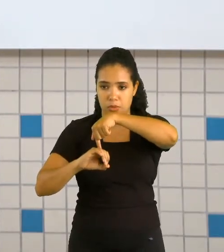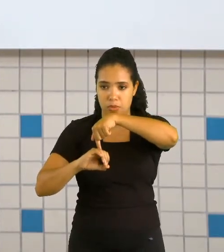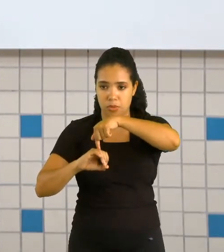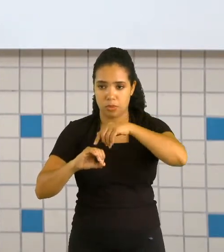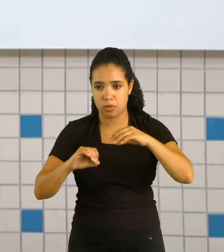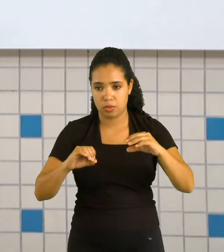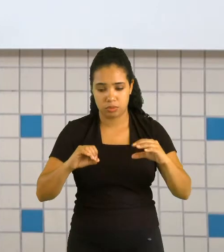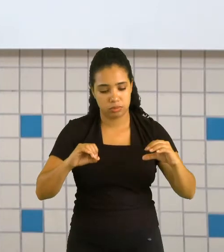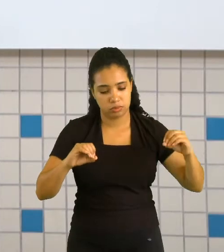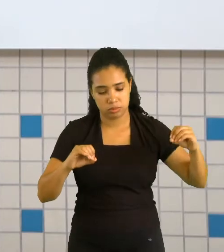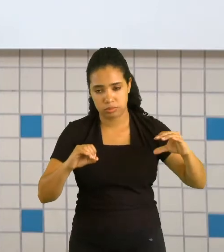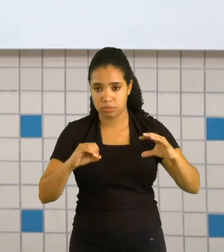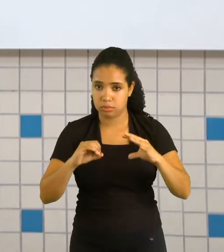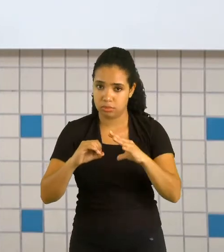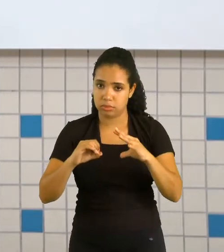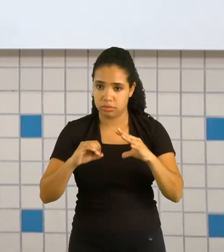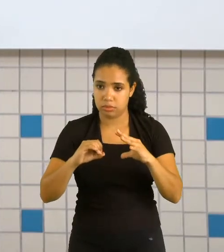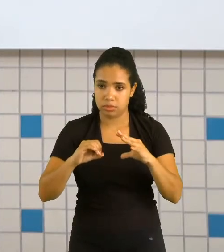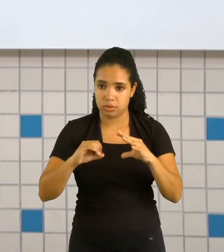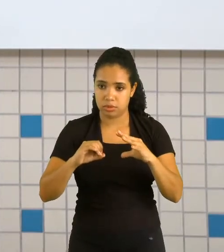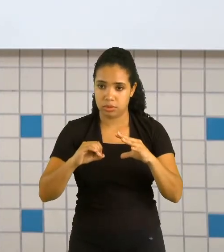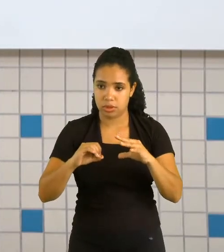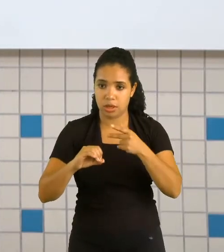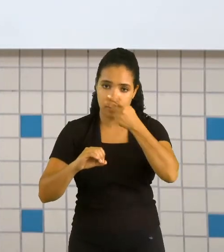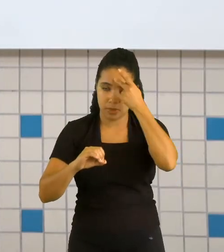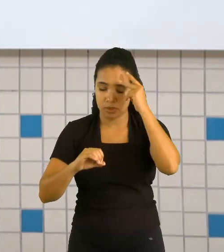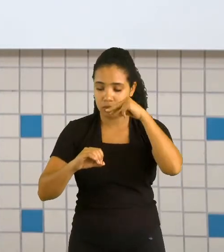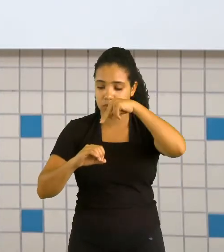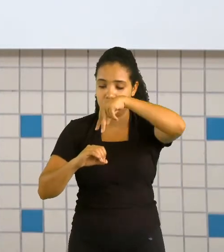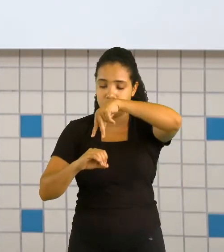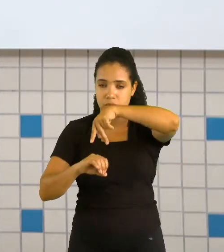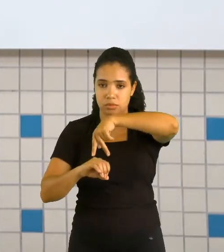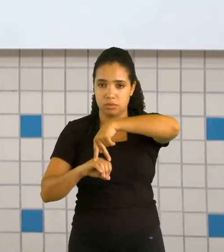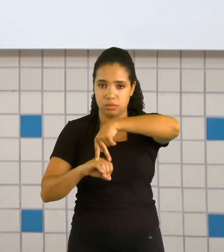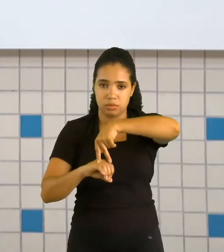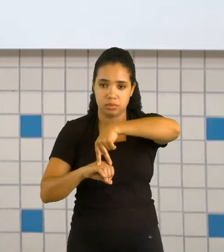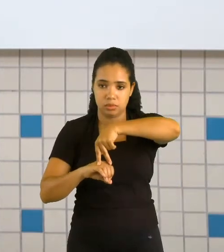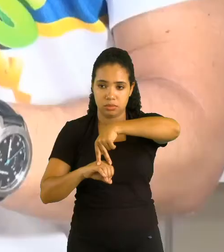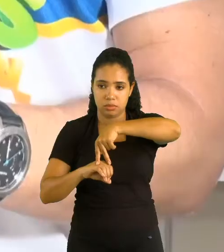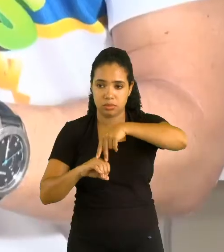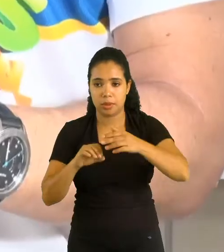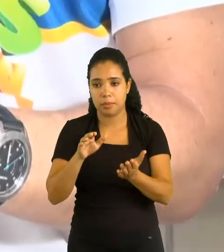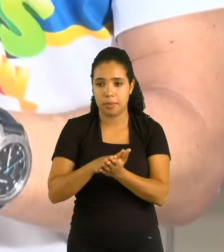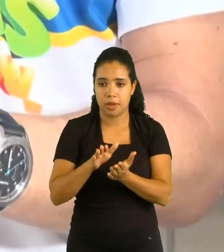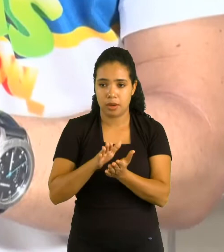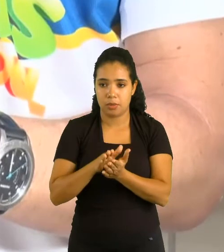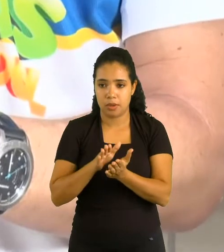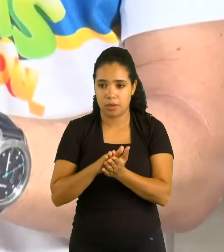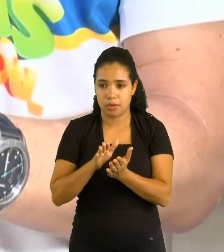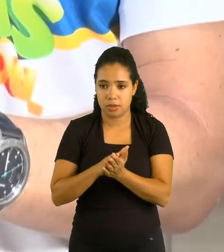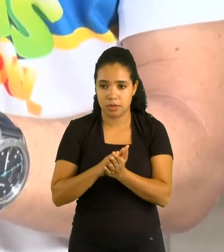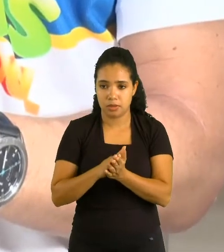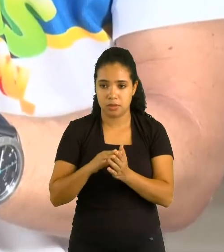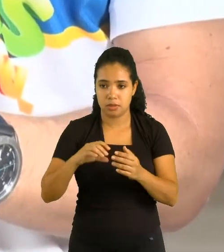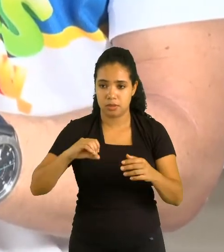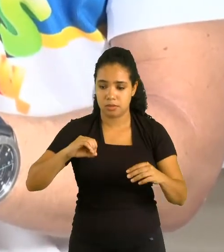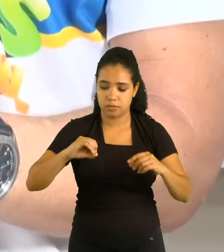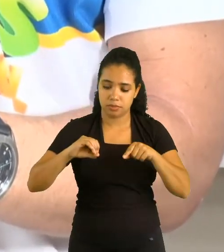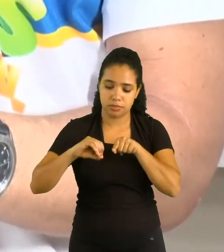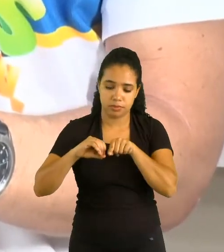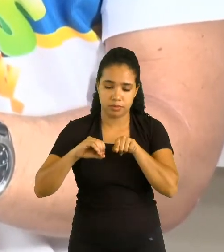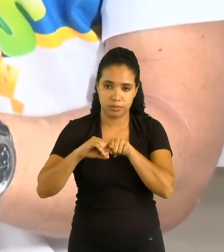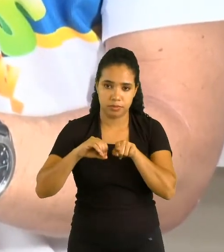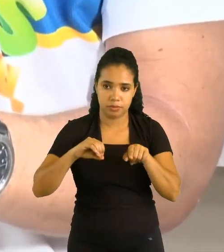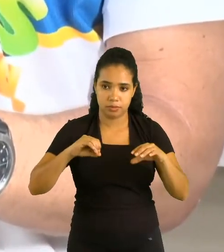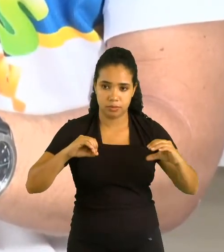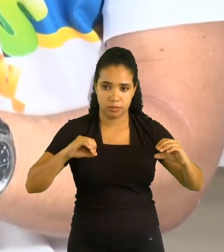Então, quando a pessoa está em pé ao meio-dia, aqui em Palmas, por exemplo, não vai ter sombra dela nem para